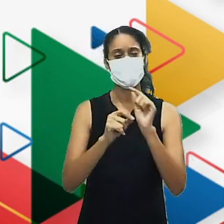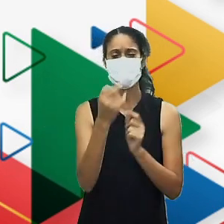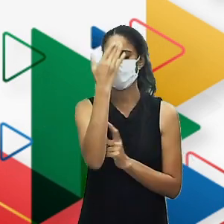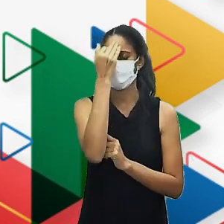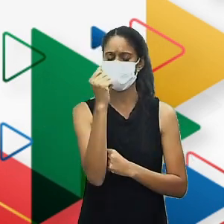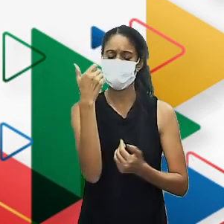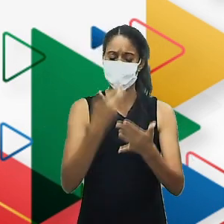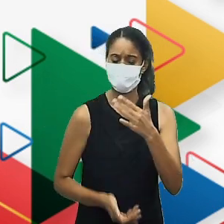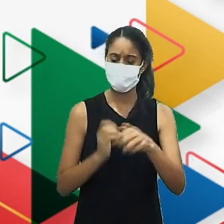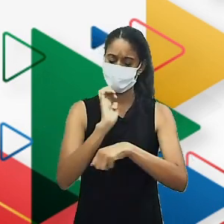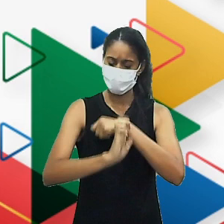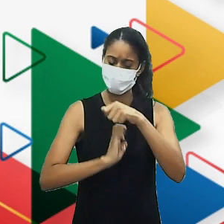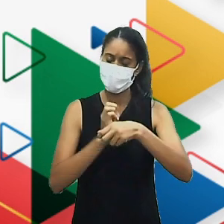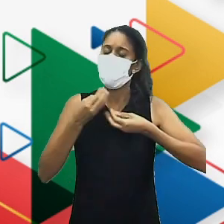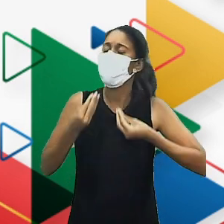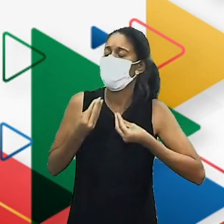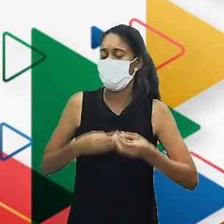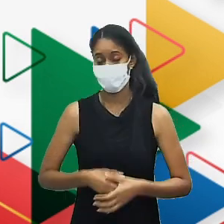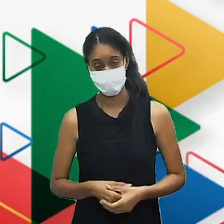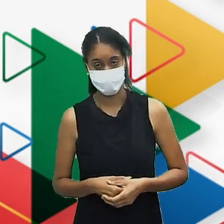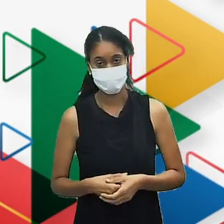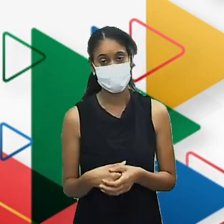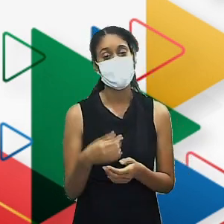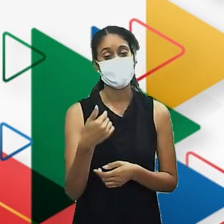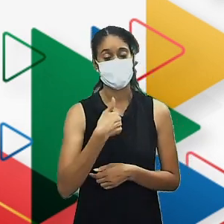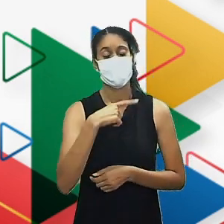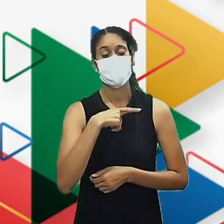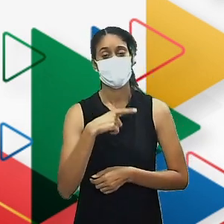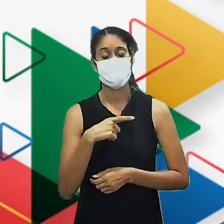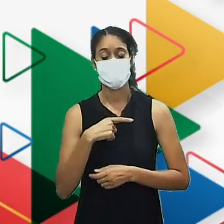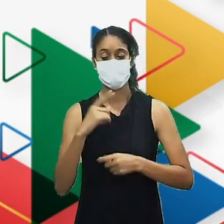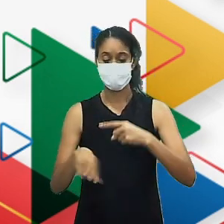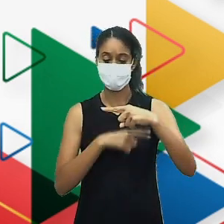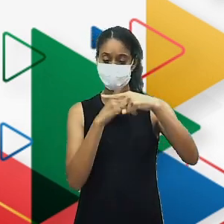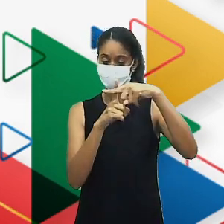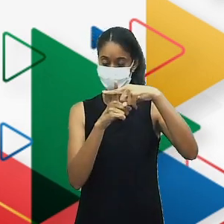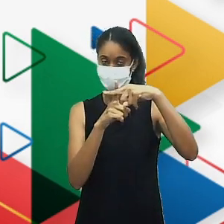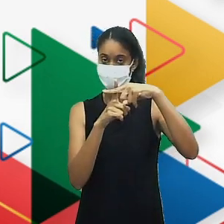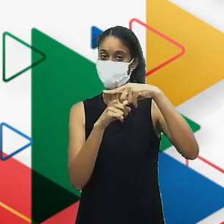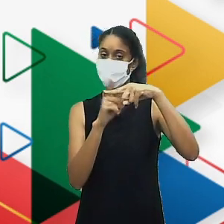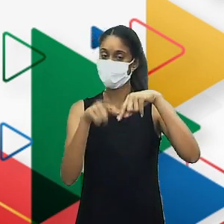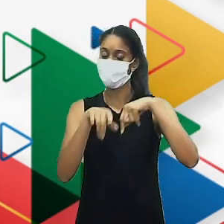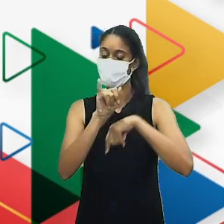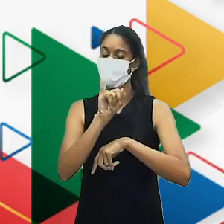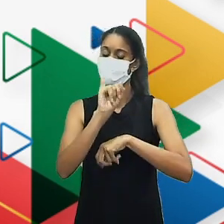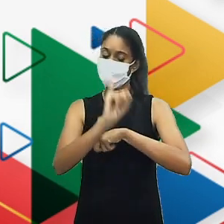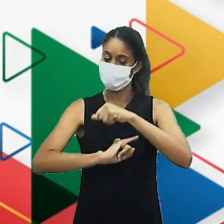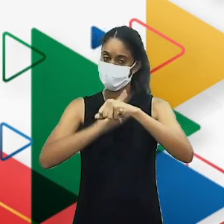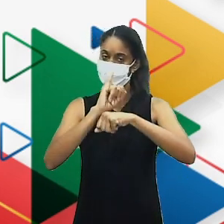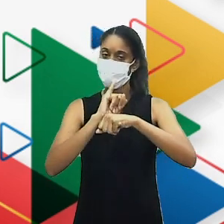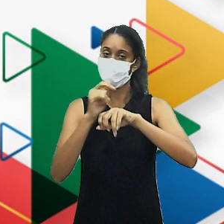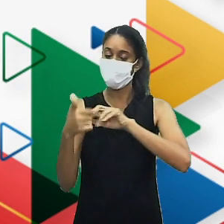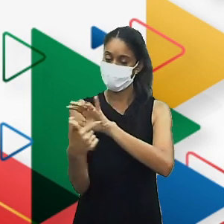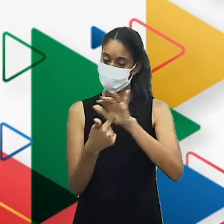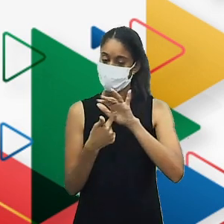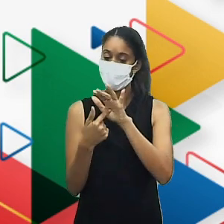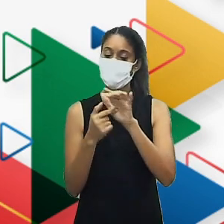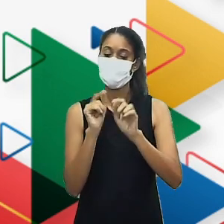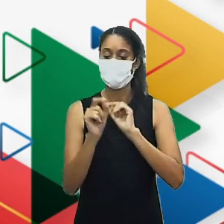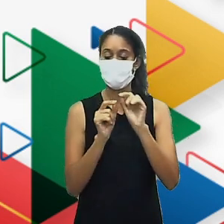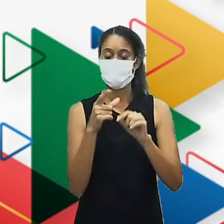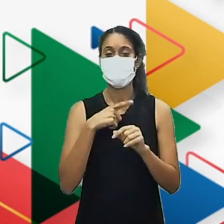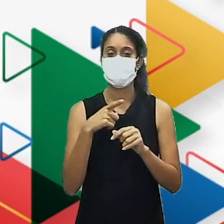aqui perdeu elétron, Lardião? Porque quando eu tenho cargas positivas em íons, eu estou demonstrando que eu tenho,